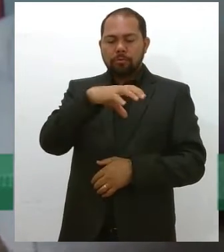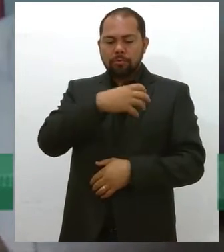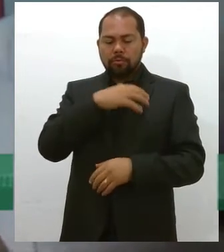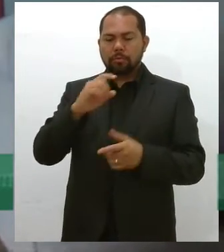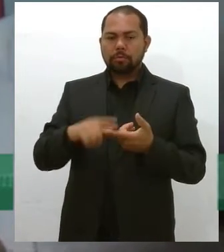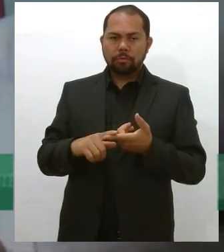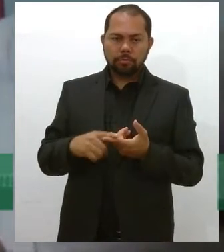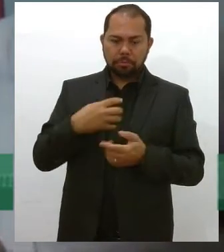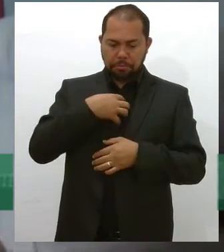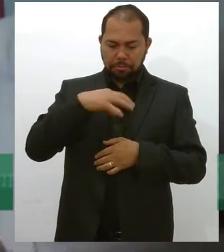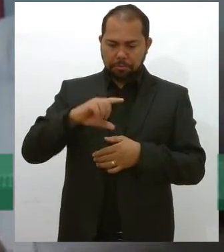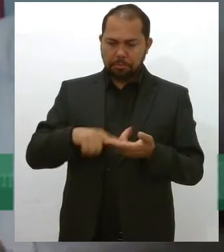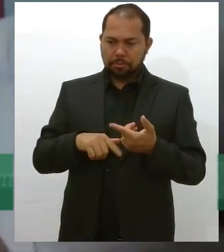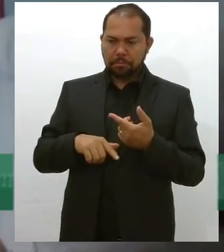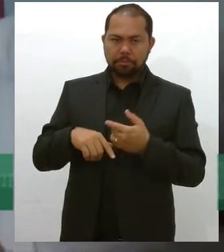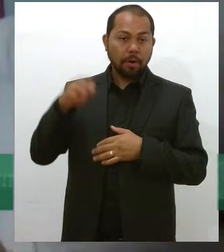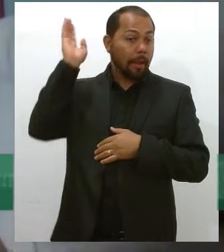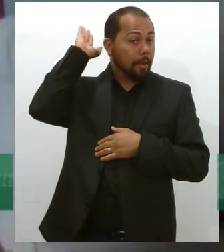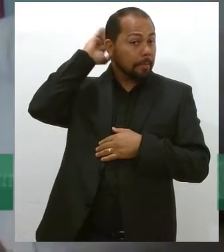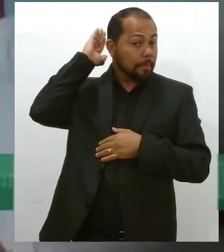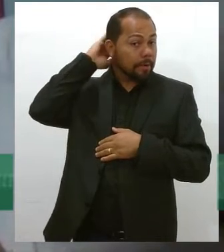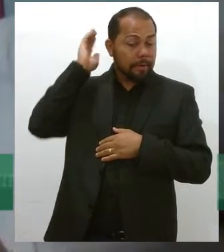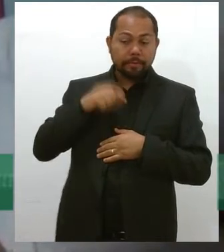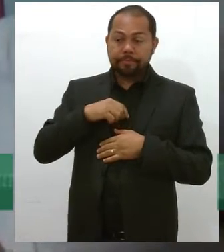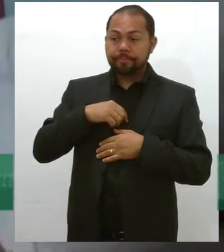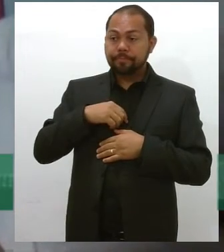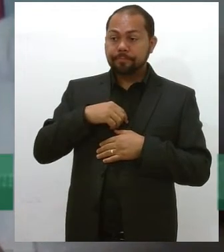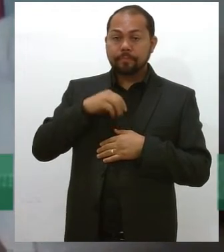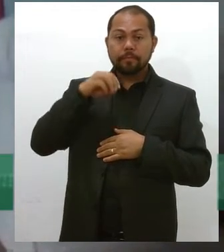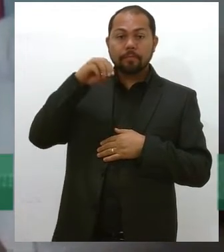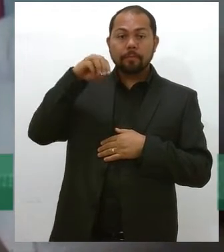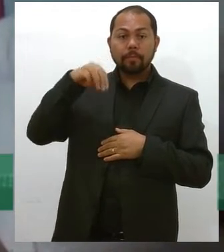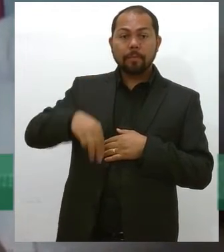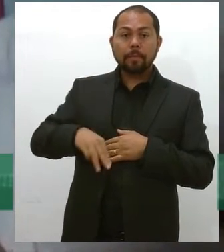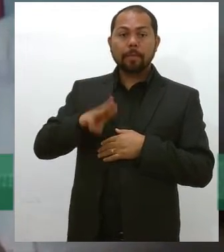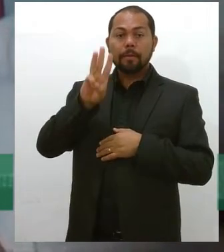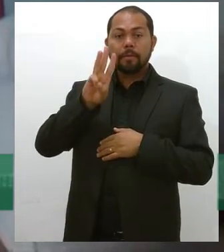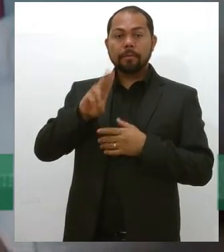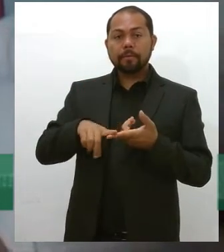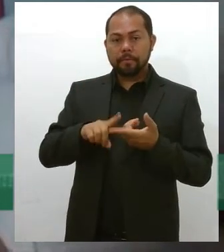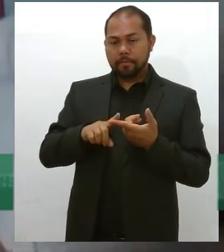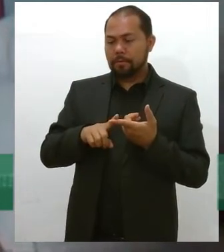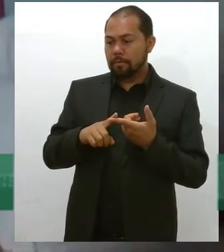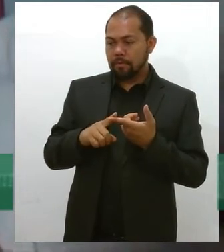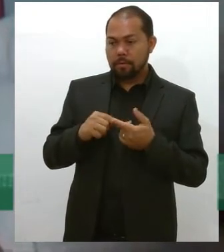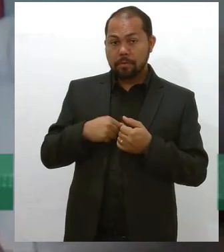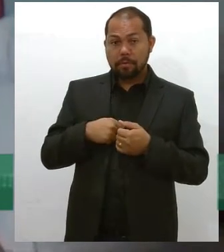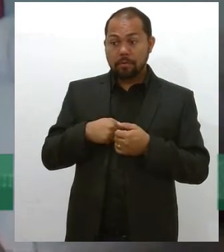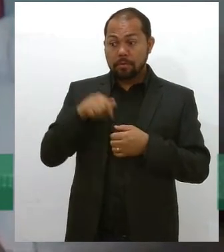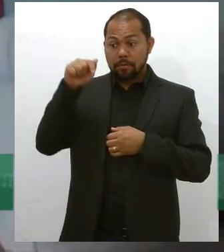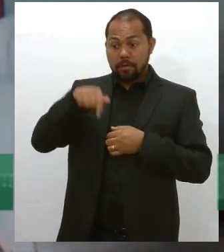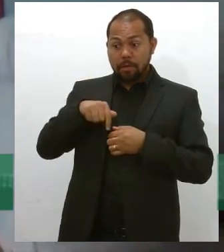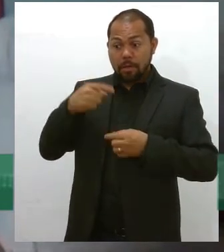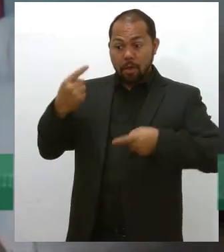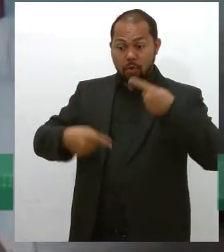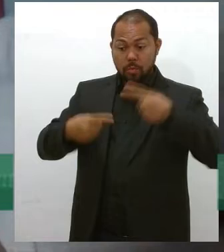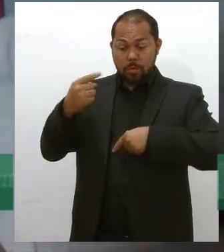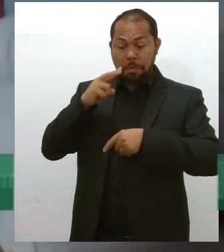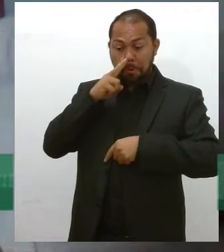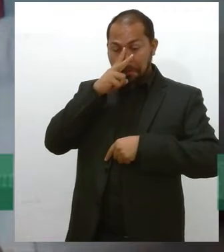Maranhão. Então, o liberalismo aqui foi muito forte, né? Os agentes políticos aqui, os representantes da elite